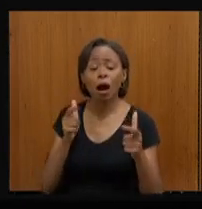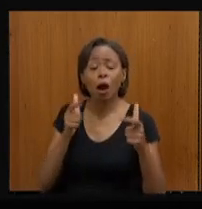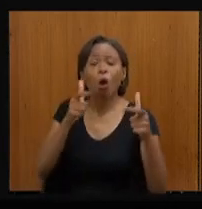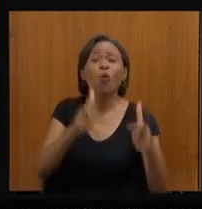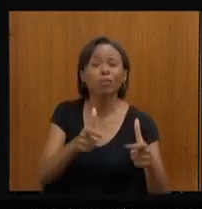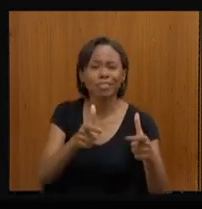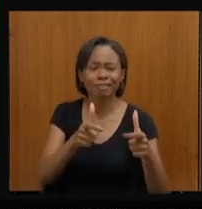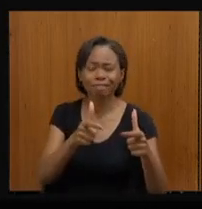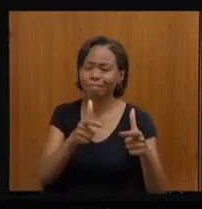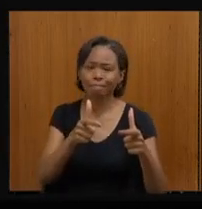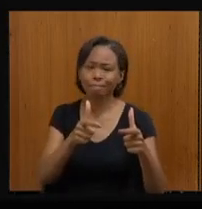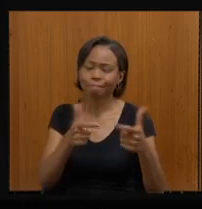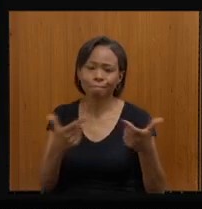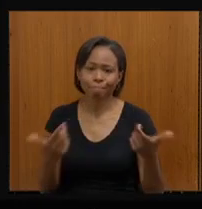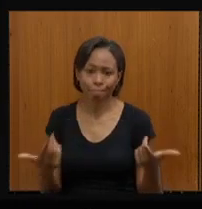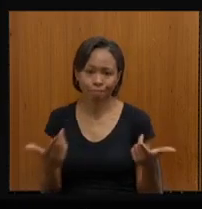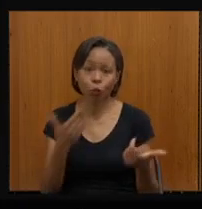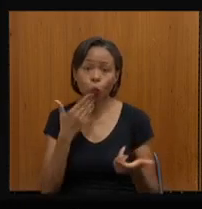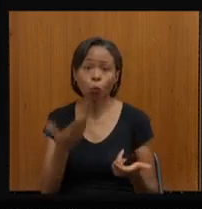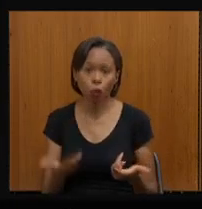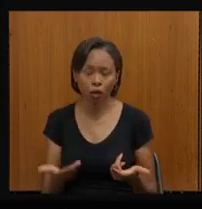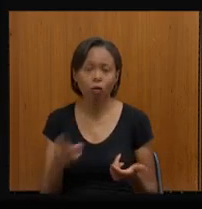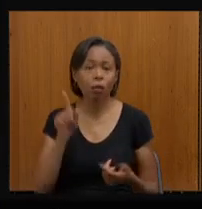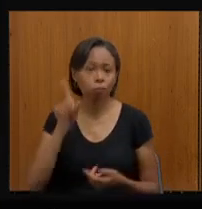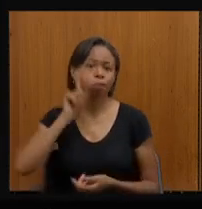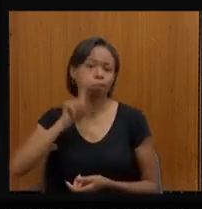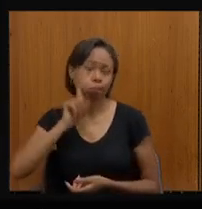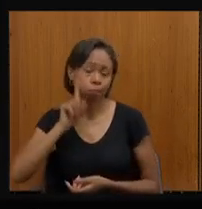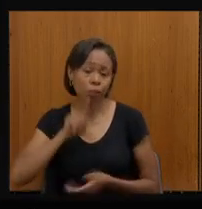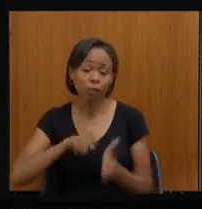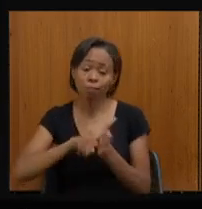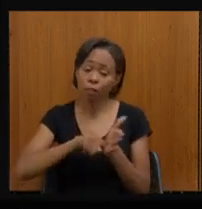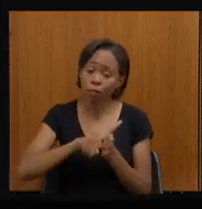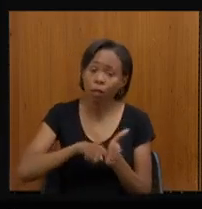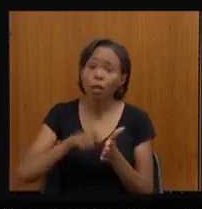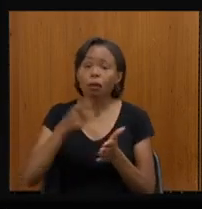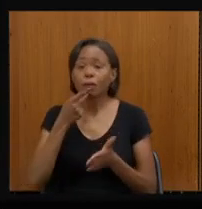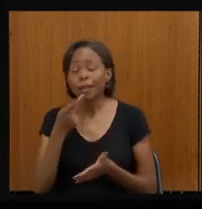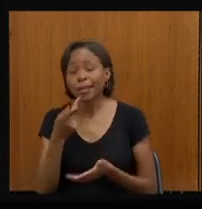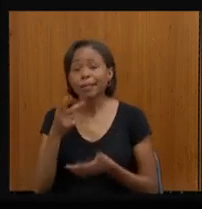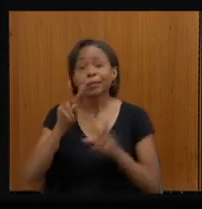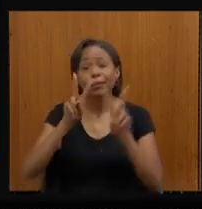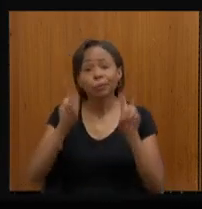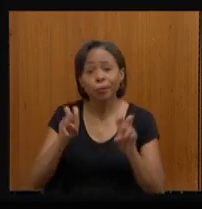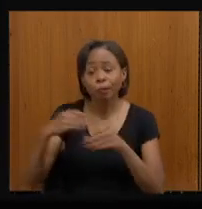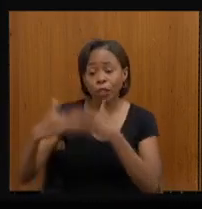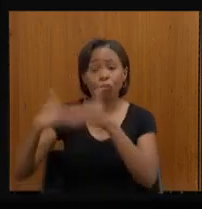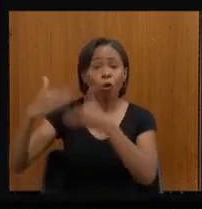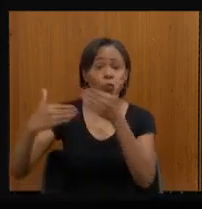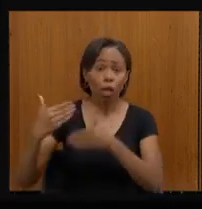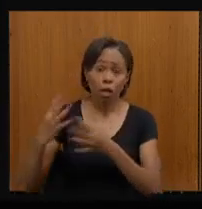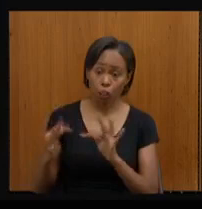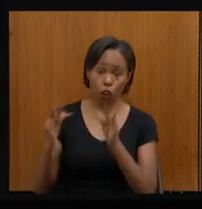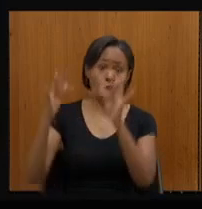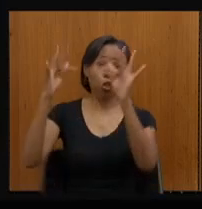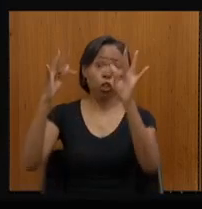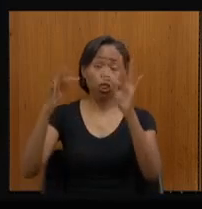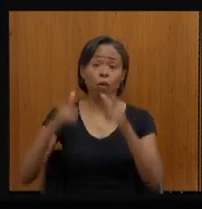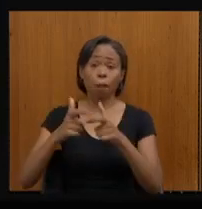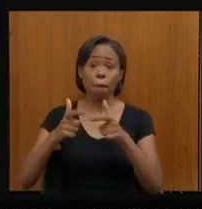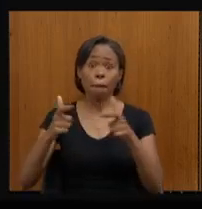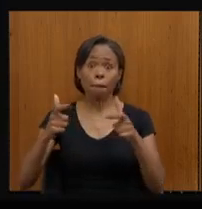tá falando bastante nos Estados Unidos é nada cinco movimentos dessas tecnologias e na